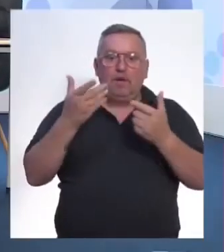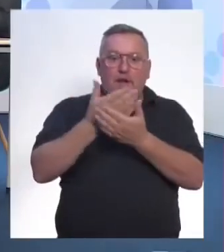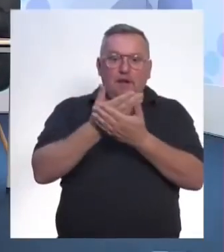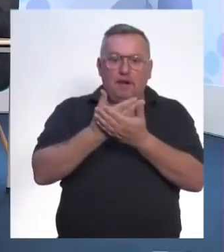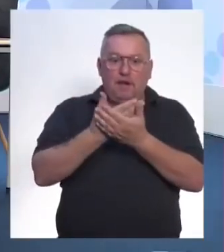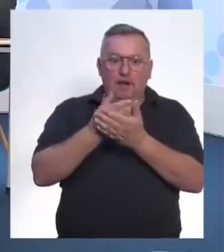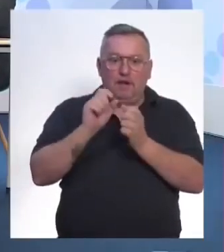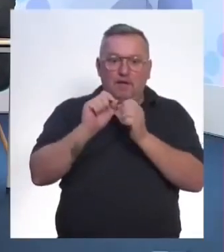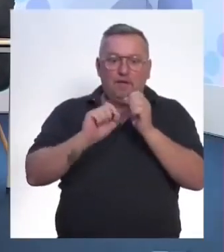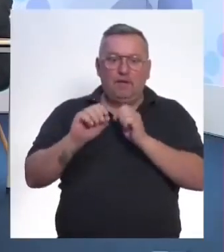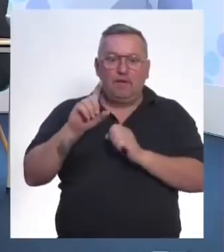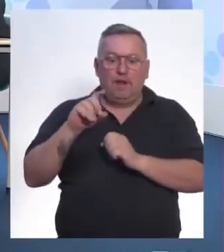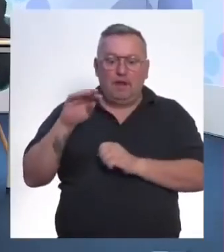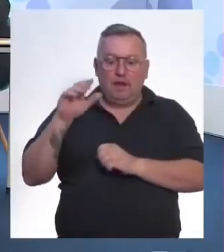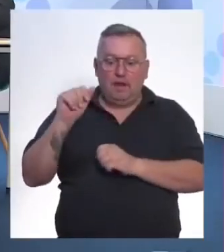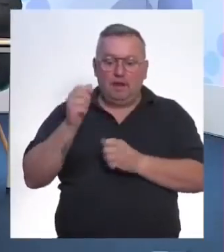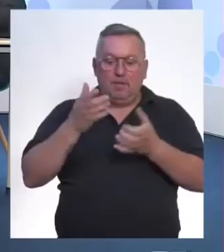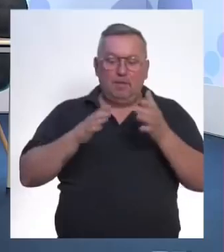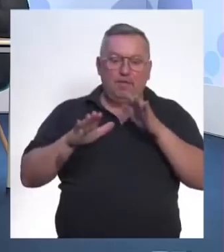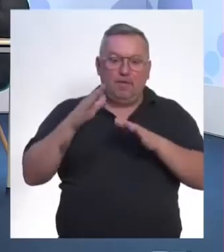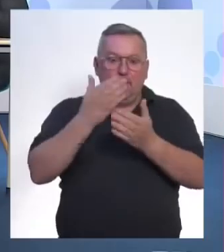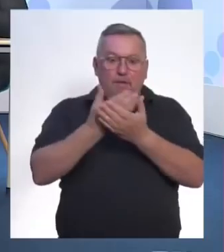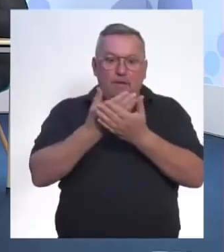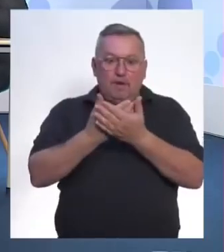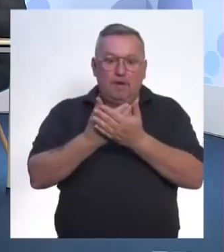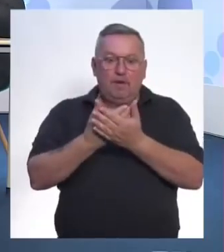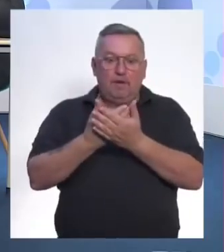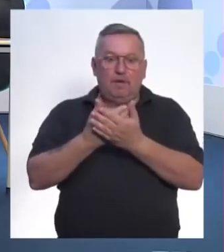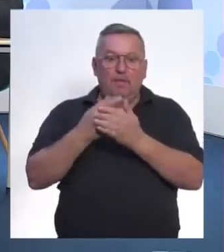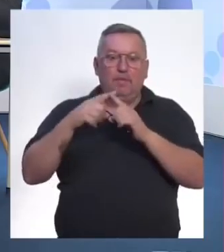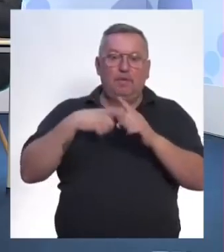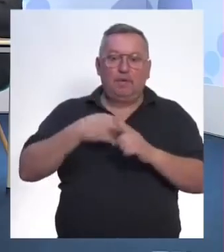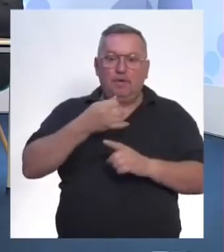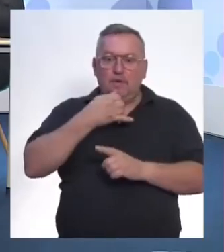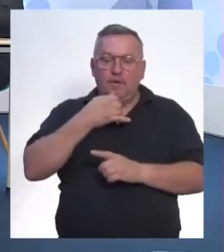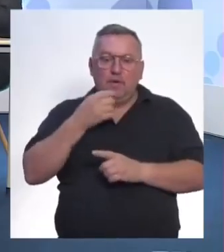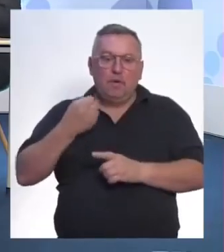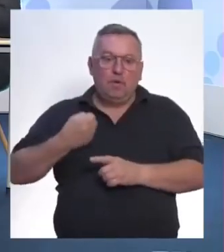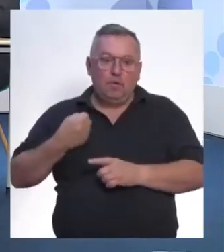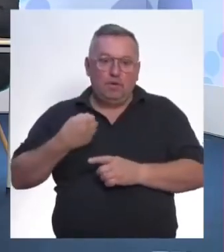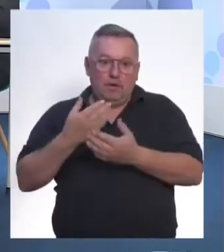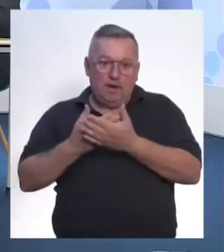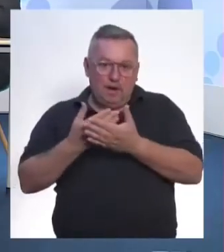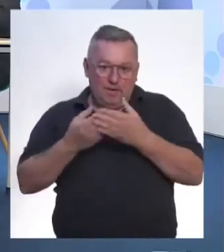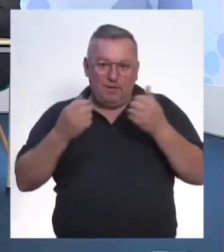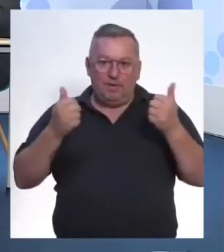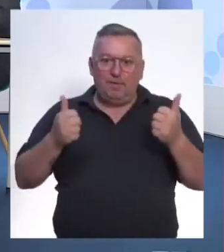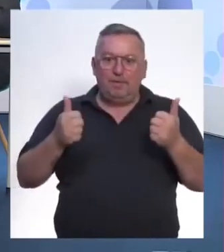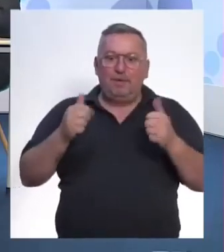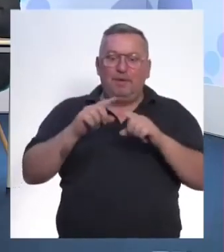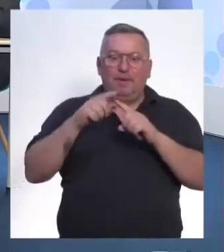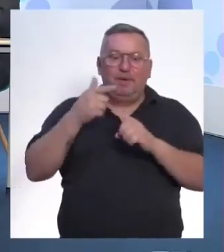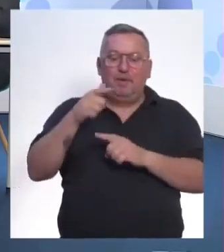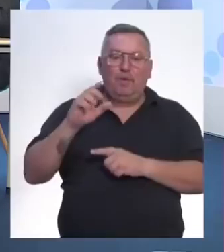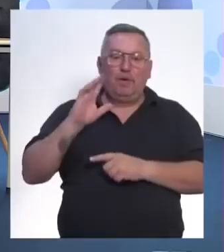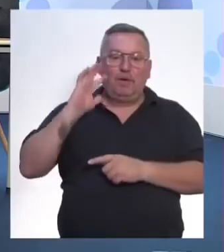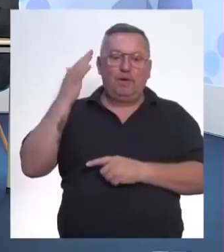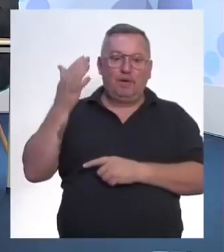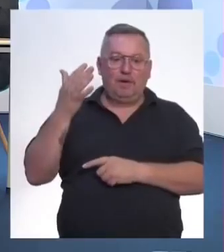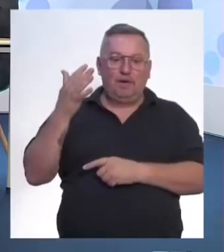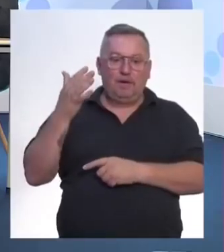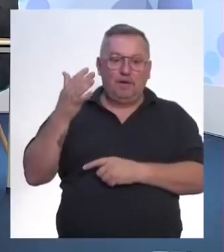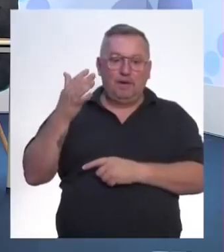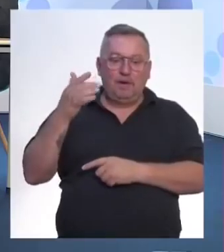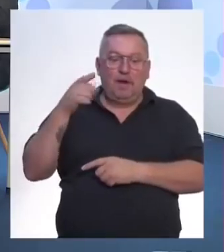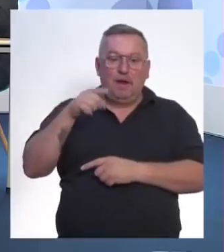a data provável da aula e aí, consequentemente, o número da aula. Tudo bem? Então, o que acontece?